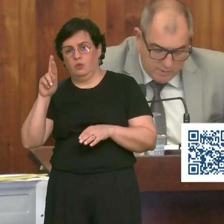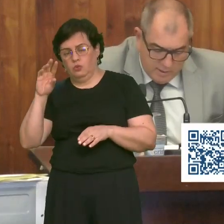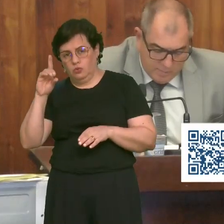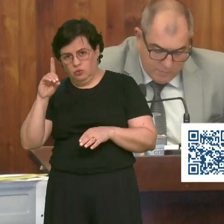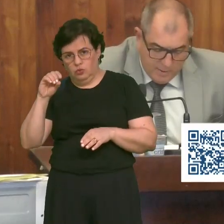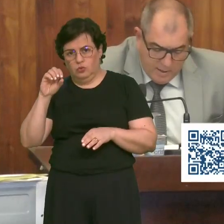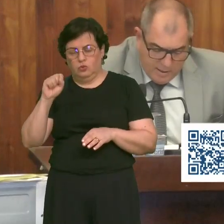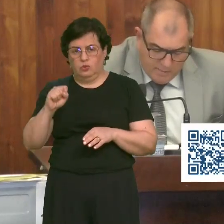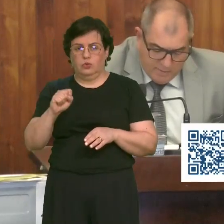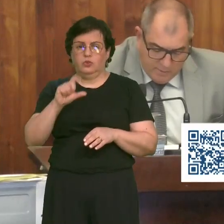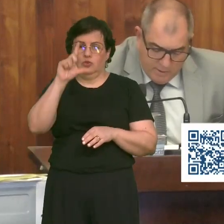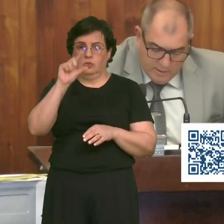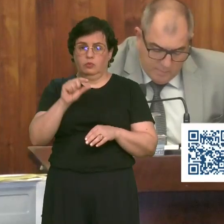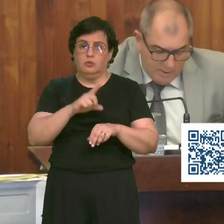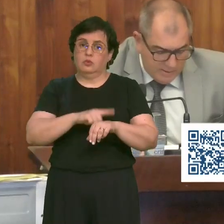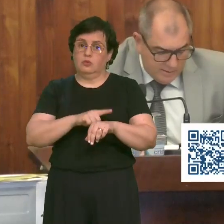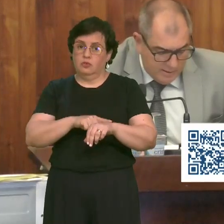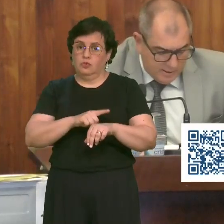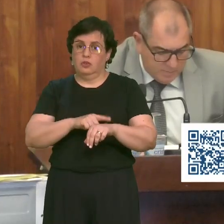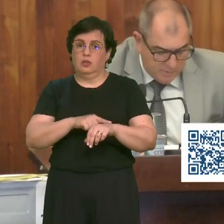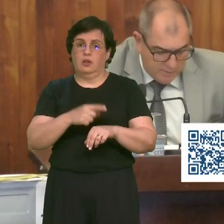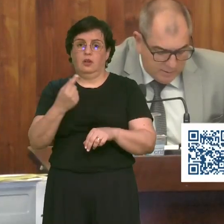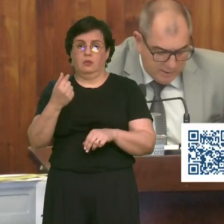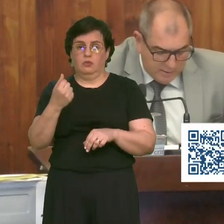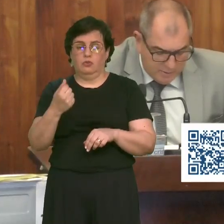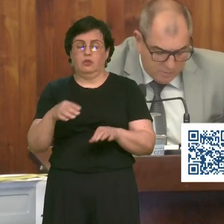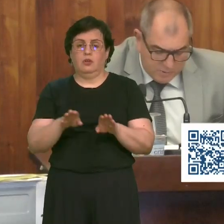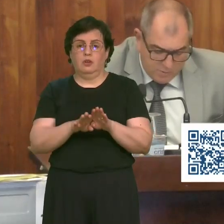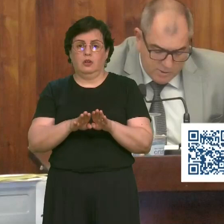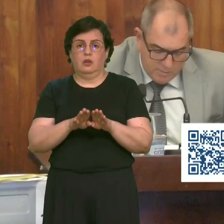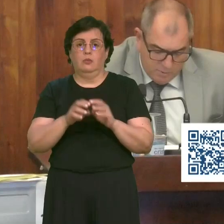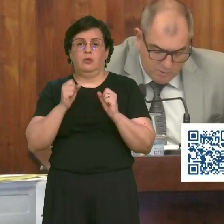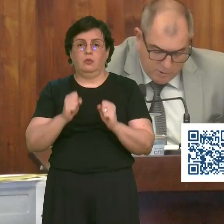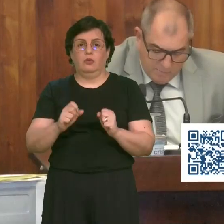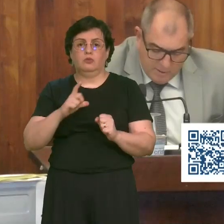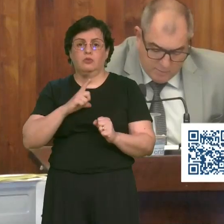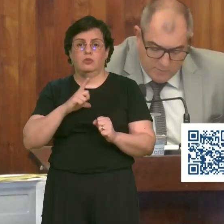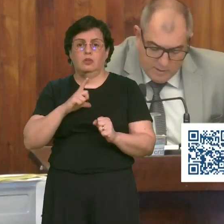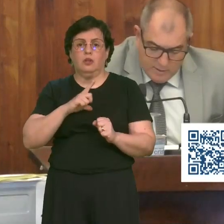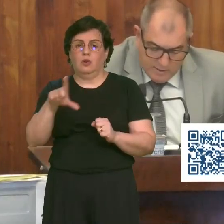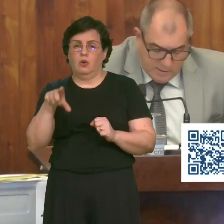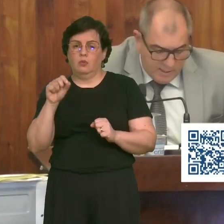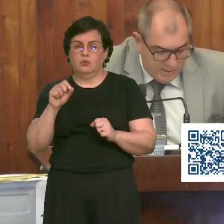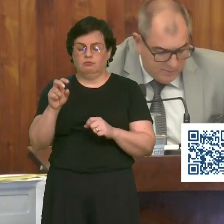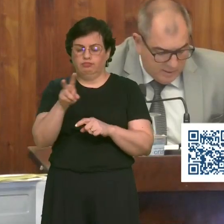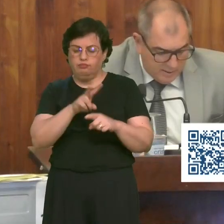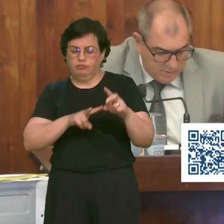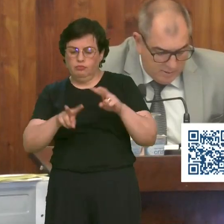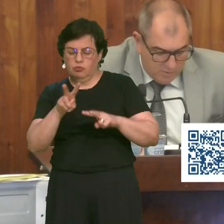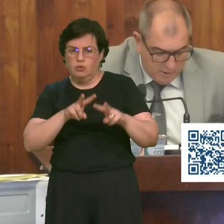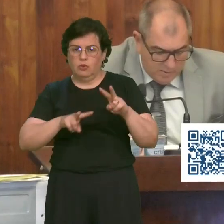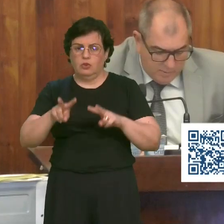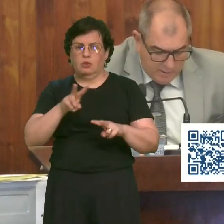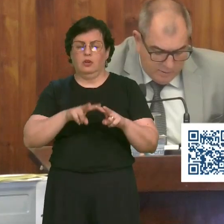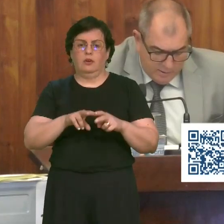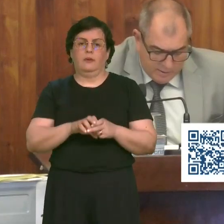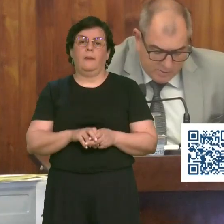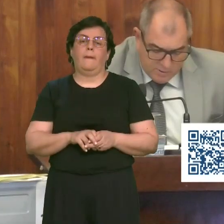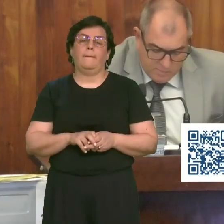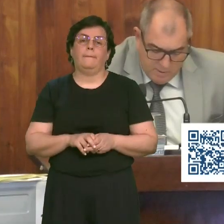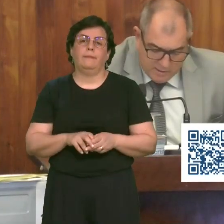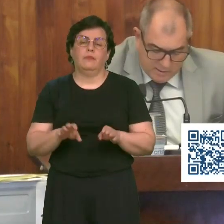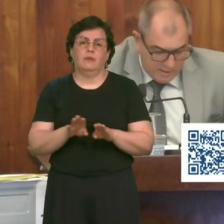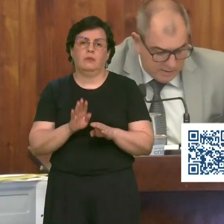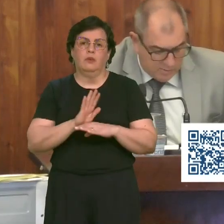de custo e tempo e havendo ainda mais interesse podendo até ter opções de monitoramento de sinais vitais colaborando para